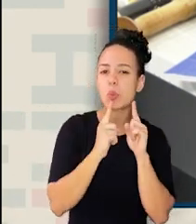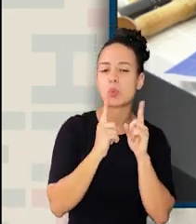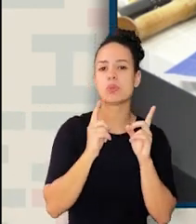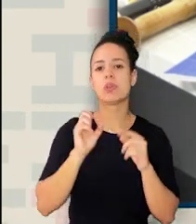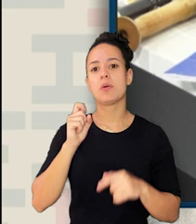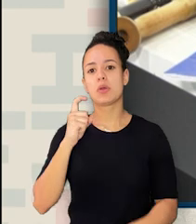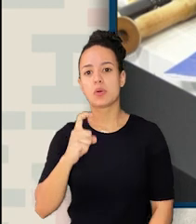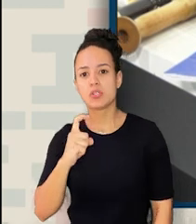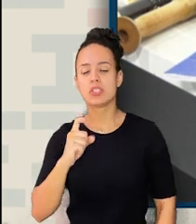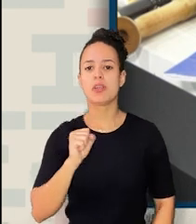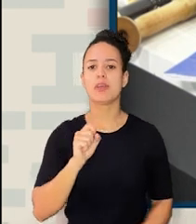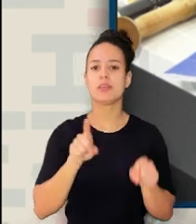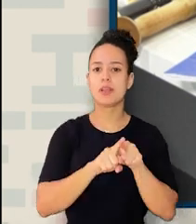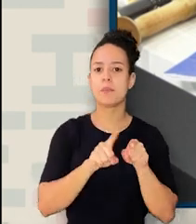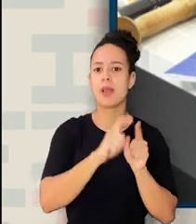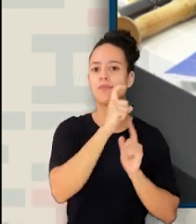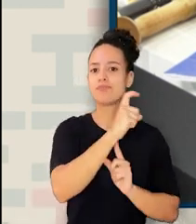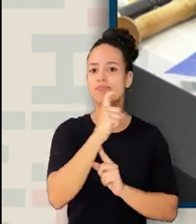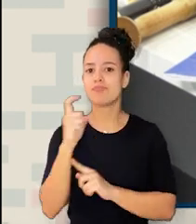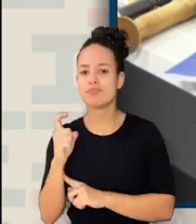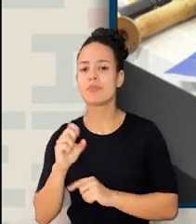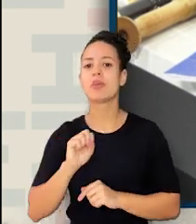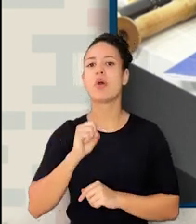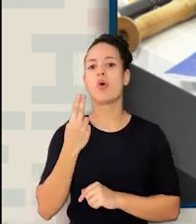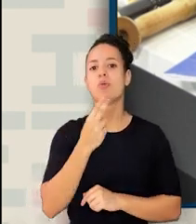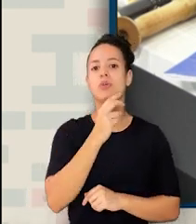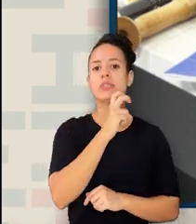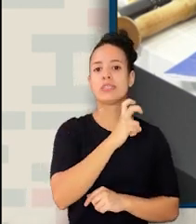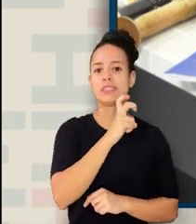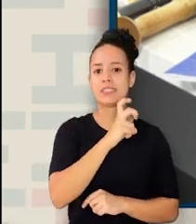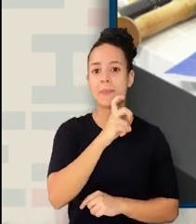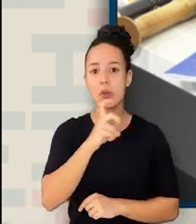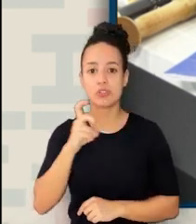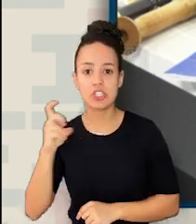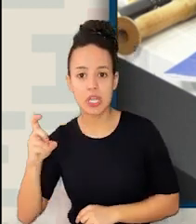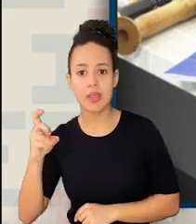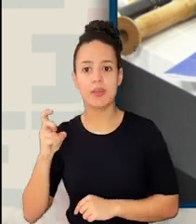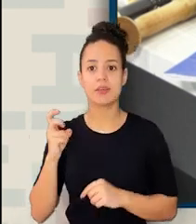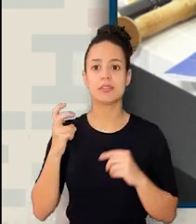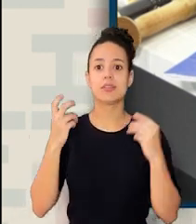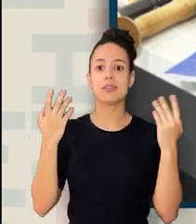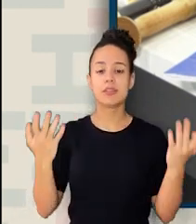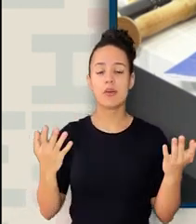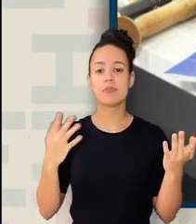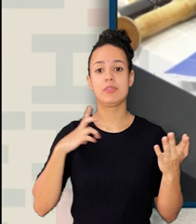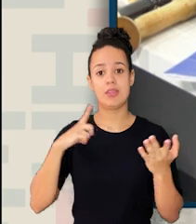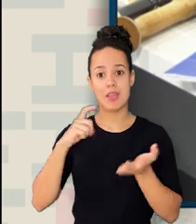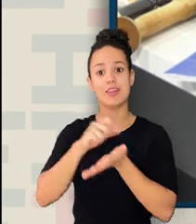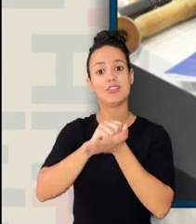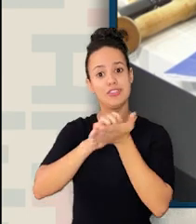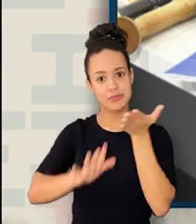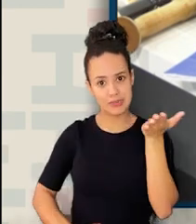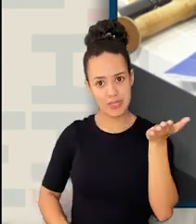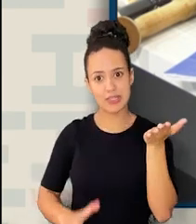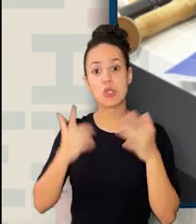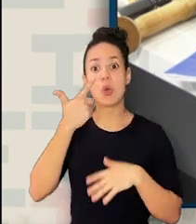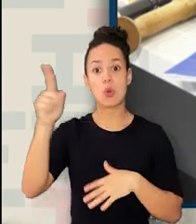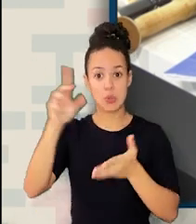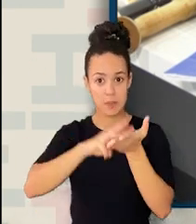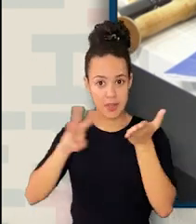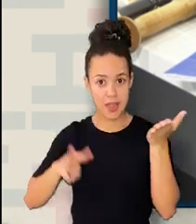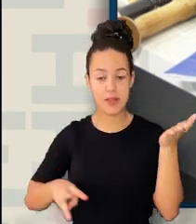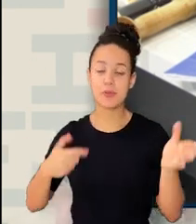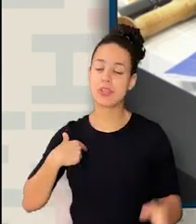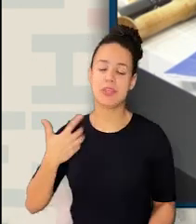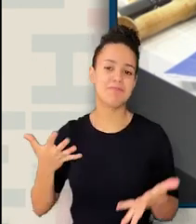colcheias, sequência de colcheias, sequência de semicolcheias. Então aí nós temos um exercício desse outro método que eu também